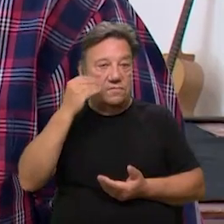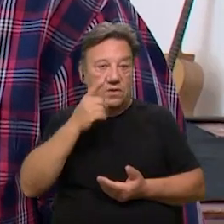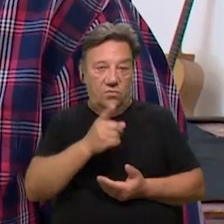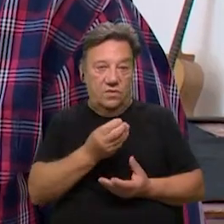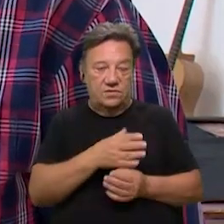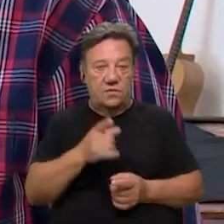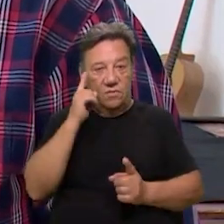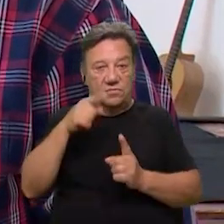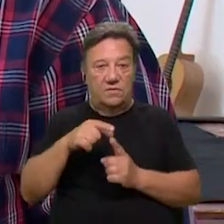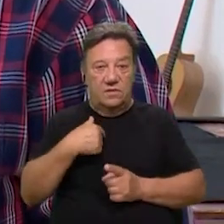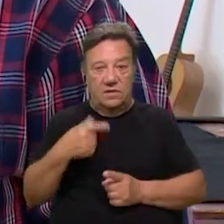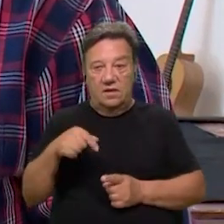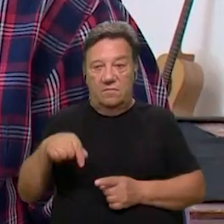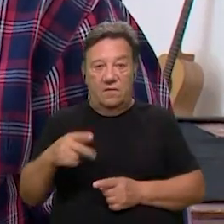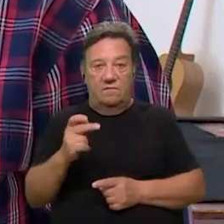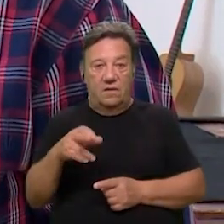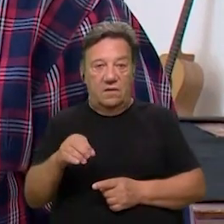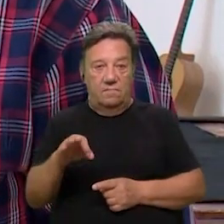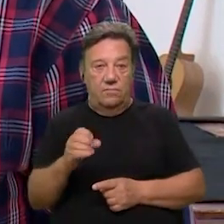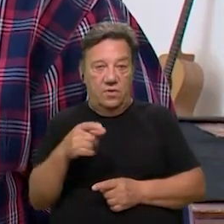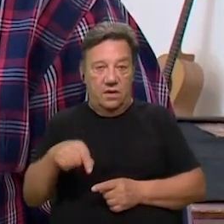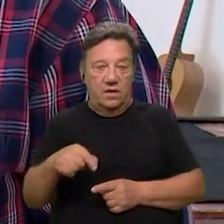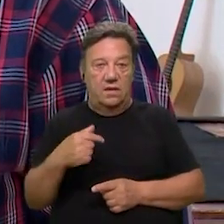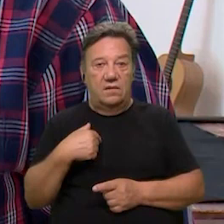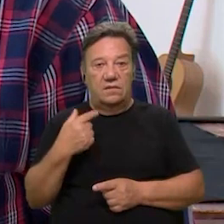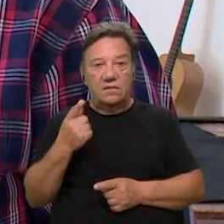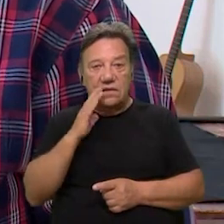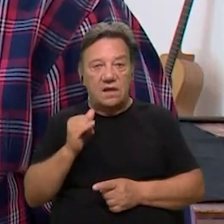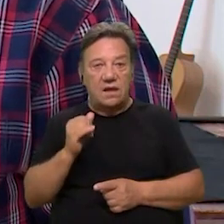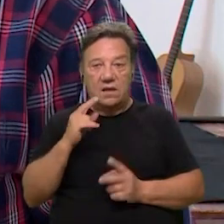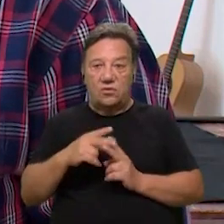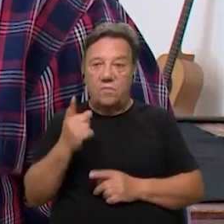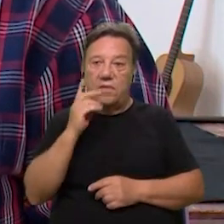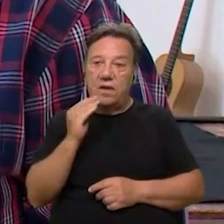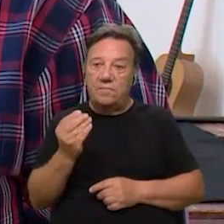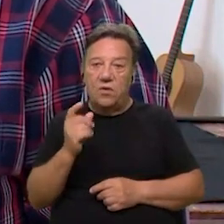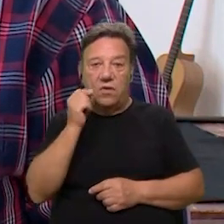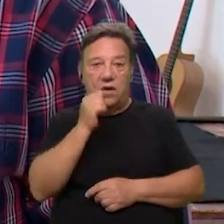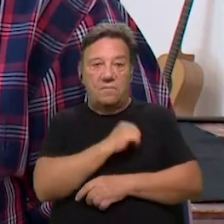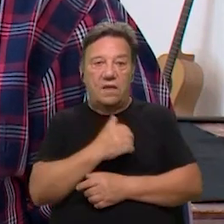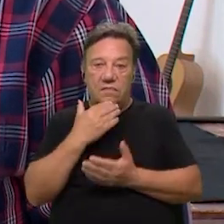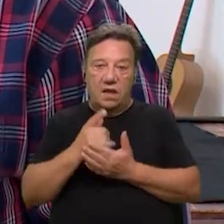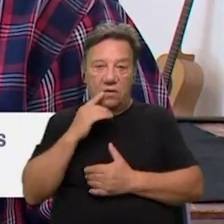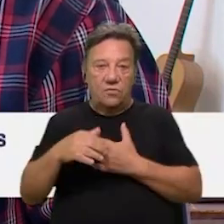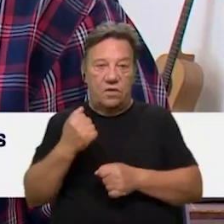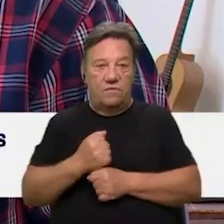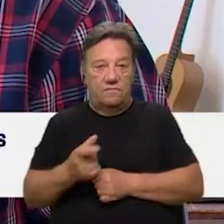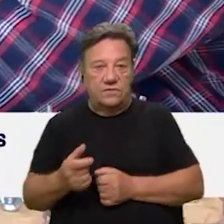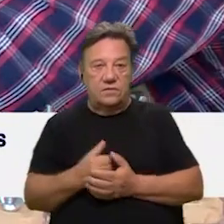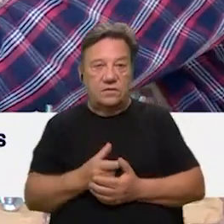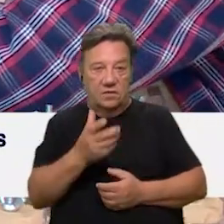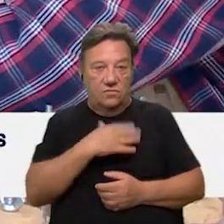também um dos objetivos que eu tenho aqui para Vila Pouca, que é tentar arranjar uma rapariga ou um rapaz para dar continuidade a este ofício.